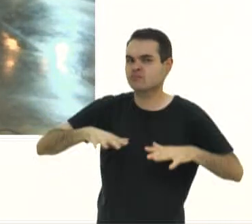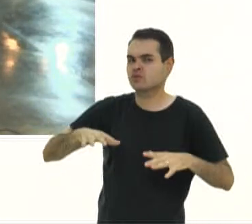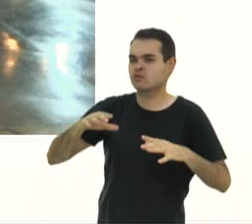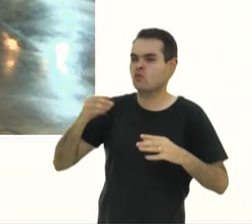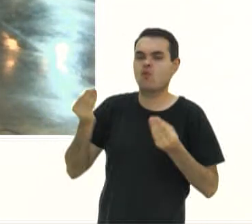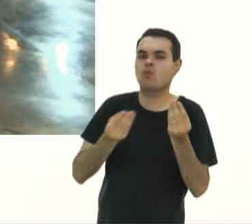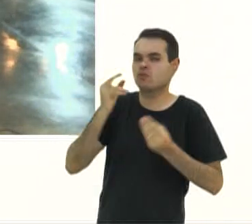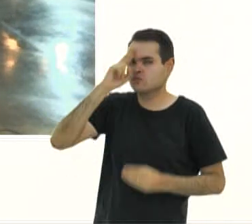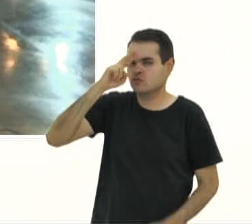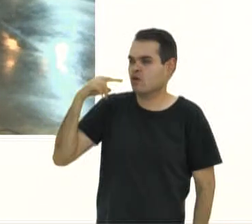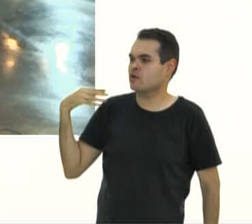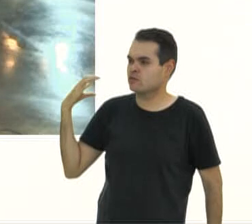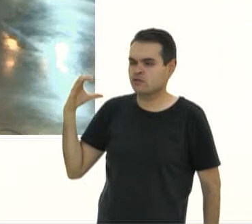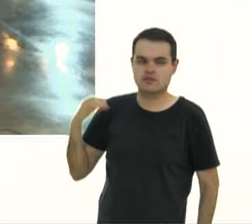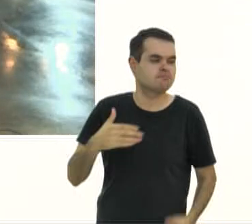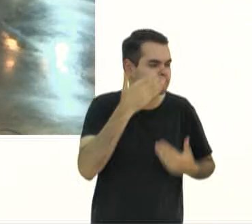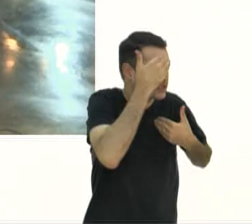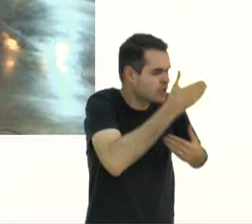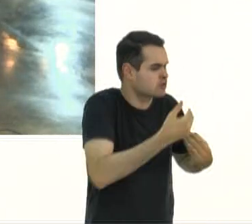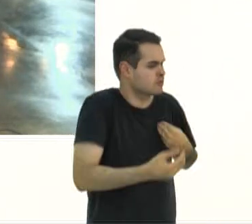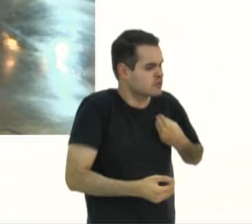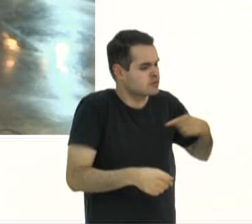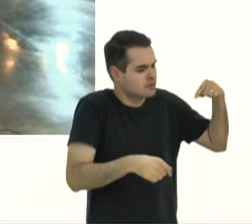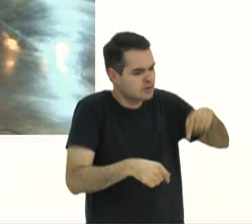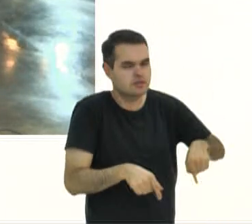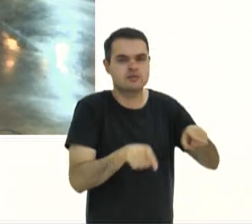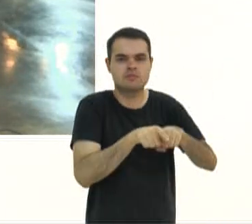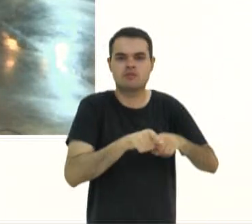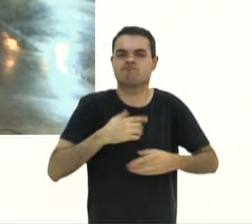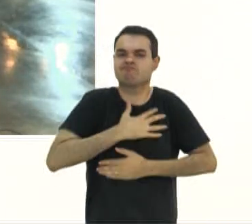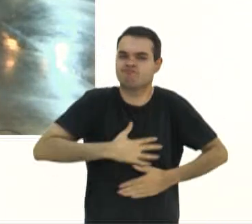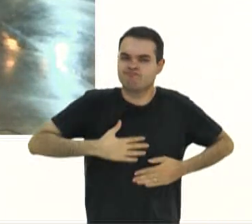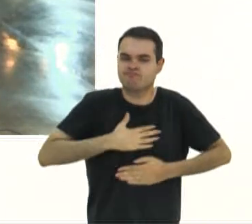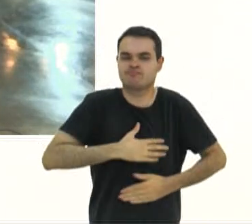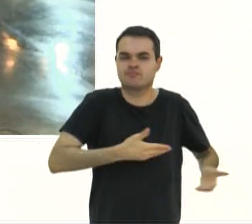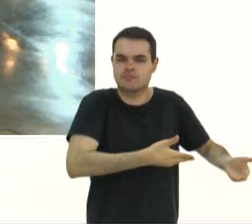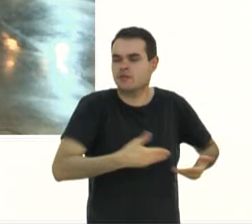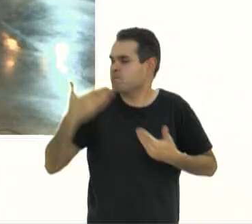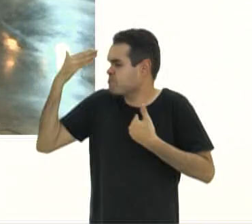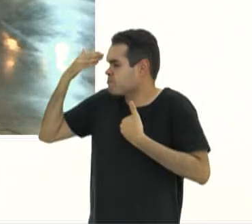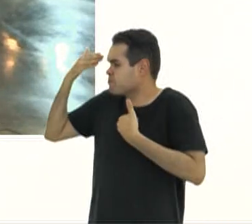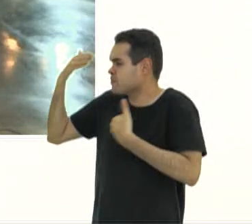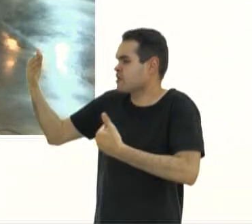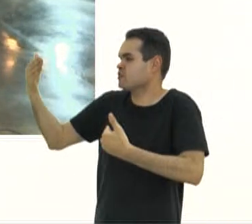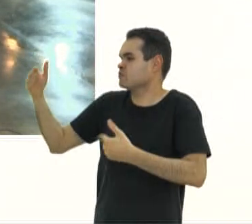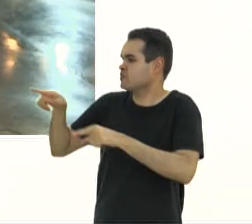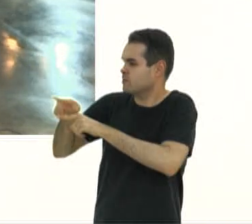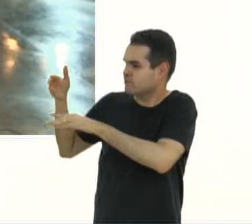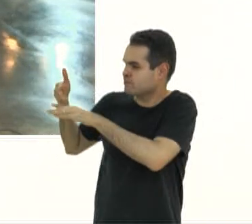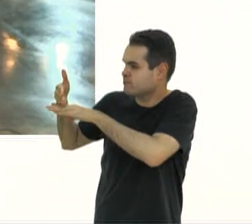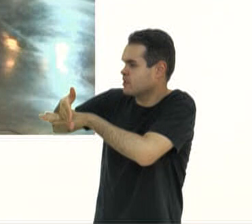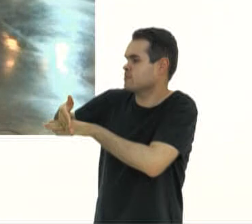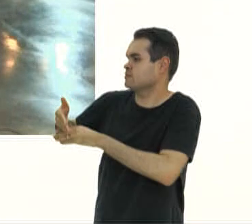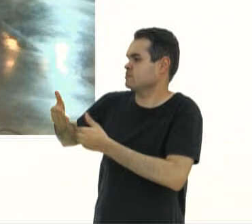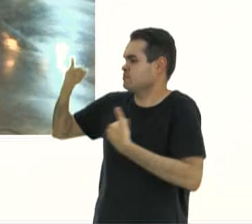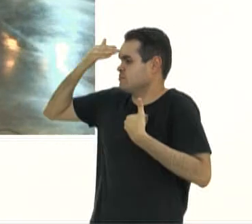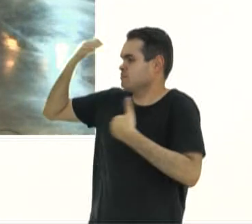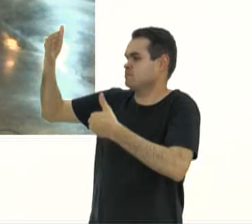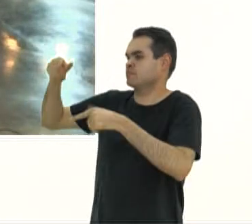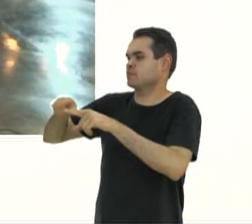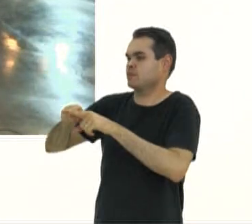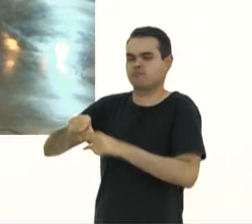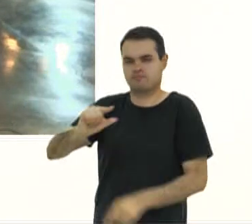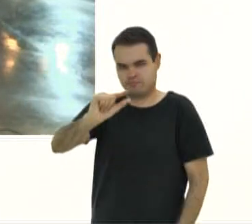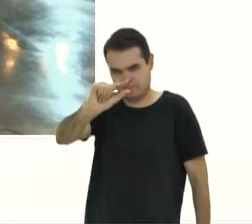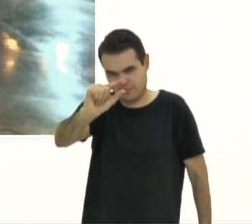ciência. Eu que agradeço a presença de vocês aqui. A gente está aqui muito satisfeito em recebê-los. Muito obrigado, professor, pela sua participação. E